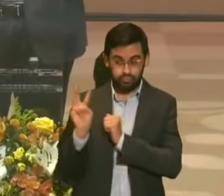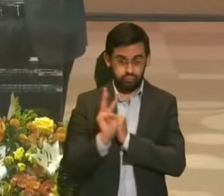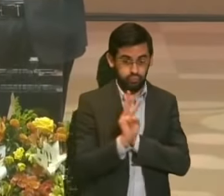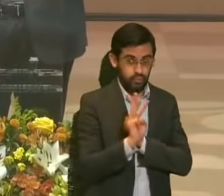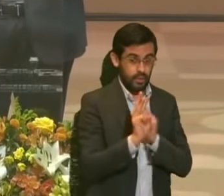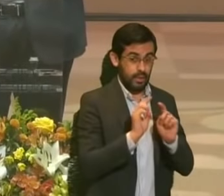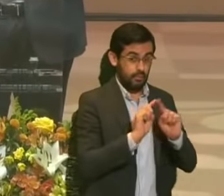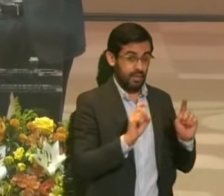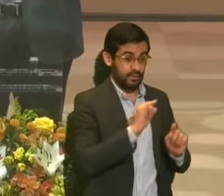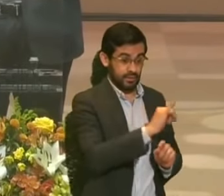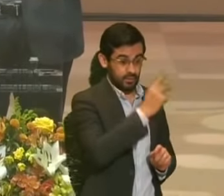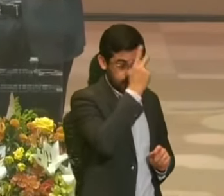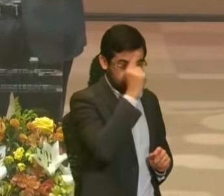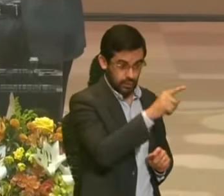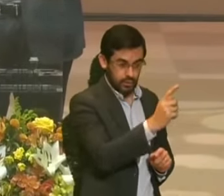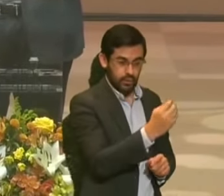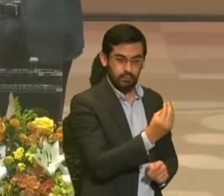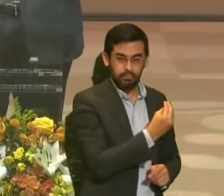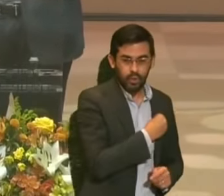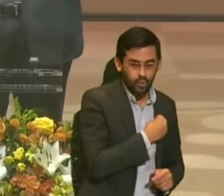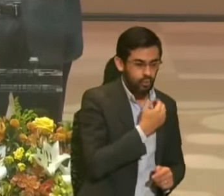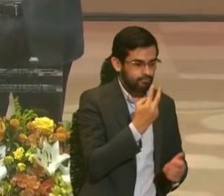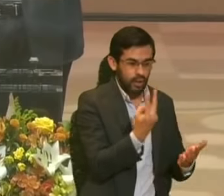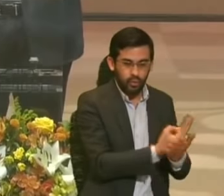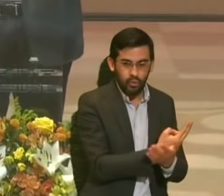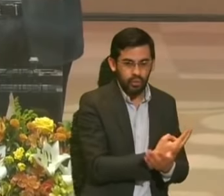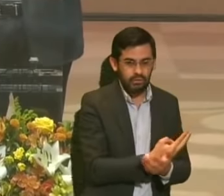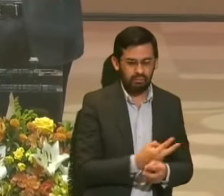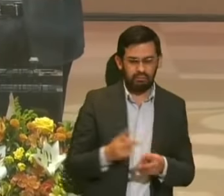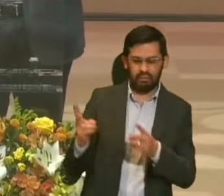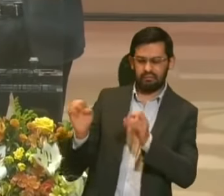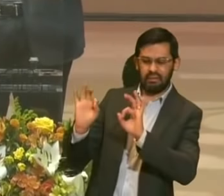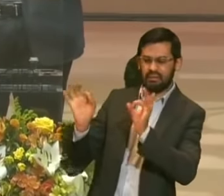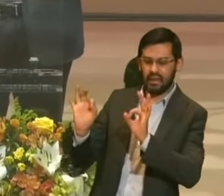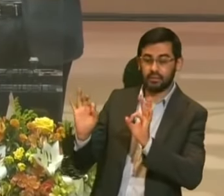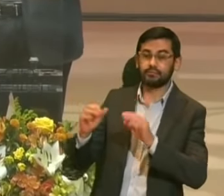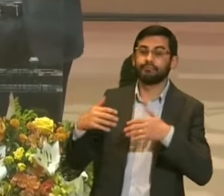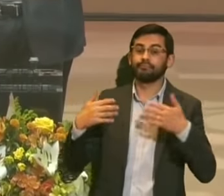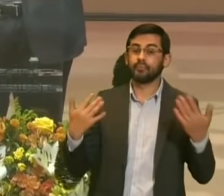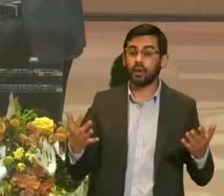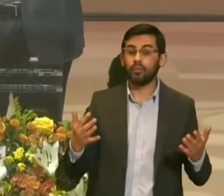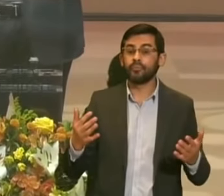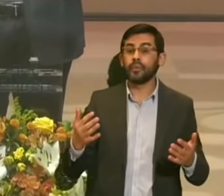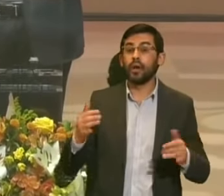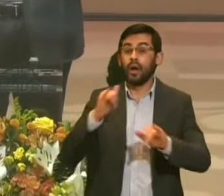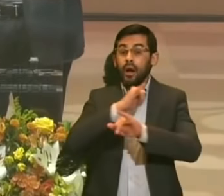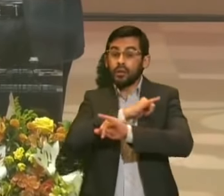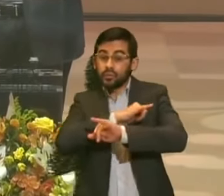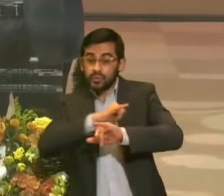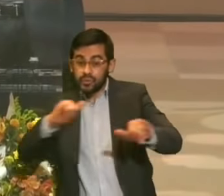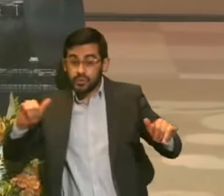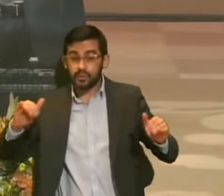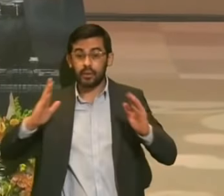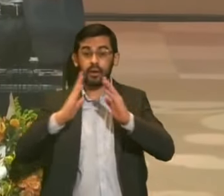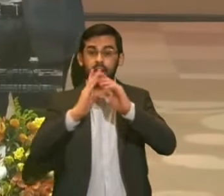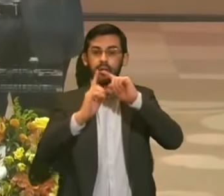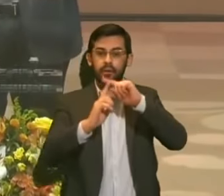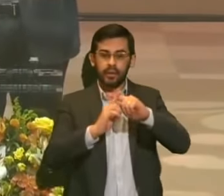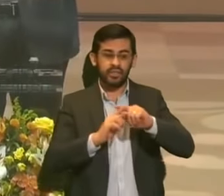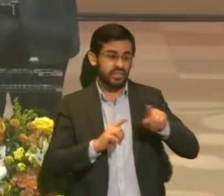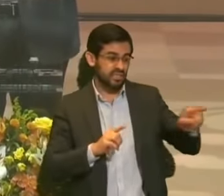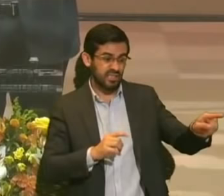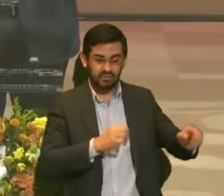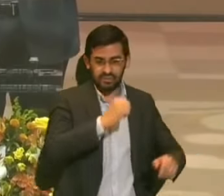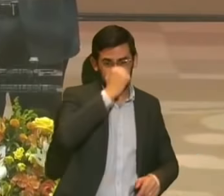se a pessoa que pecou não ouvir essas pessoas, então conte tudo à igreja. E se ela